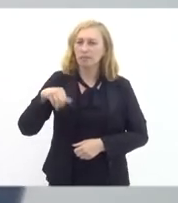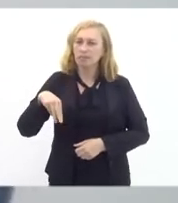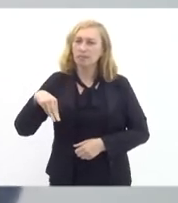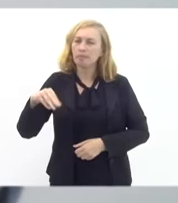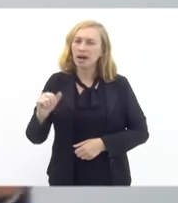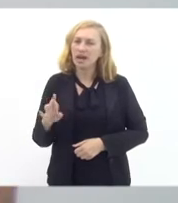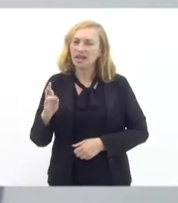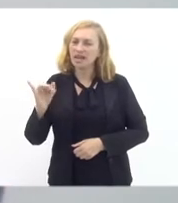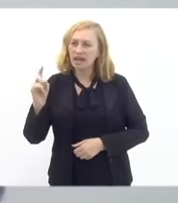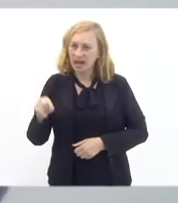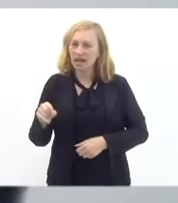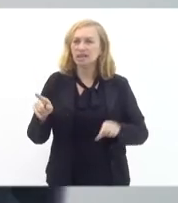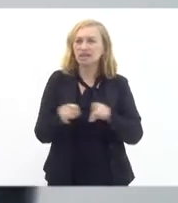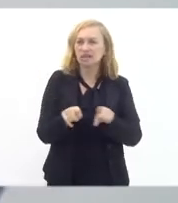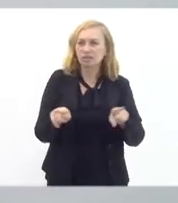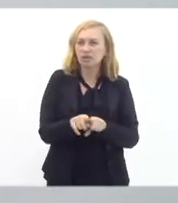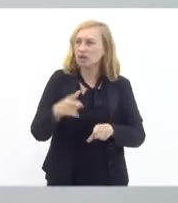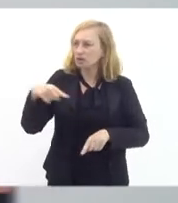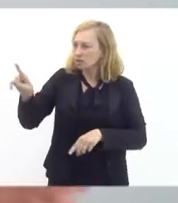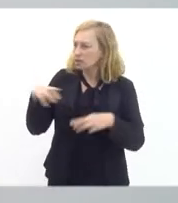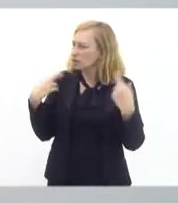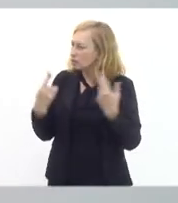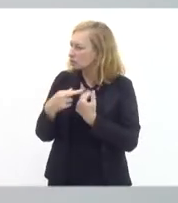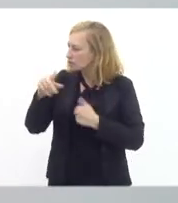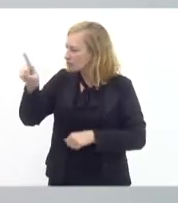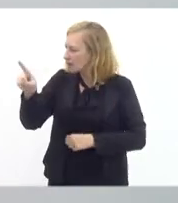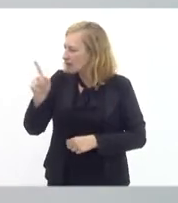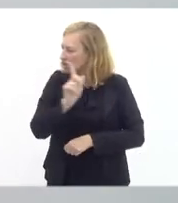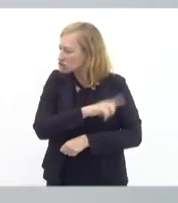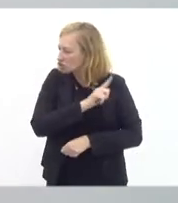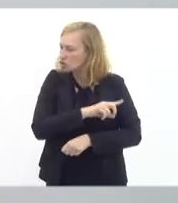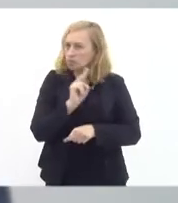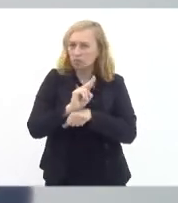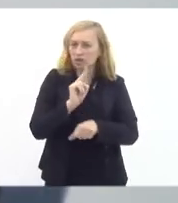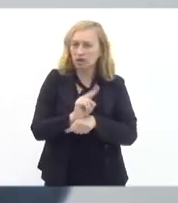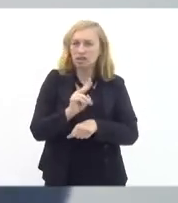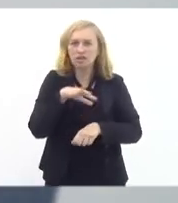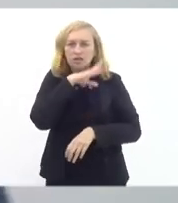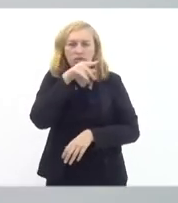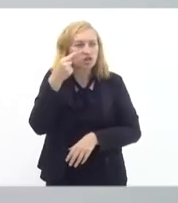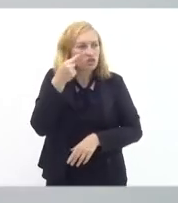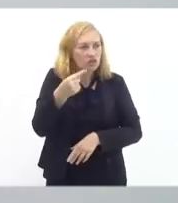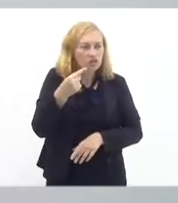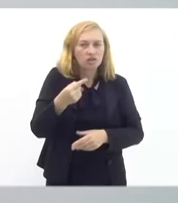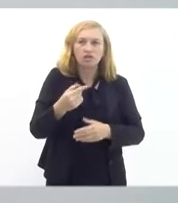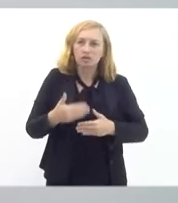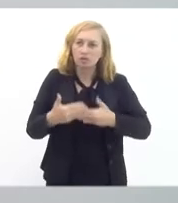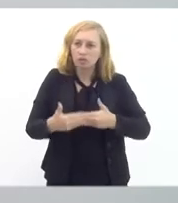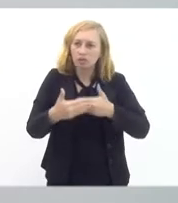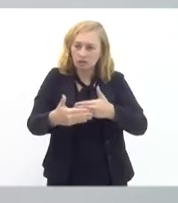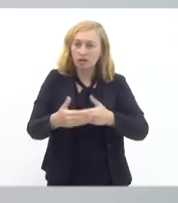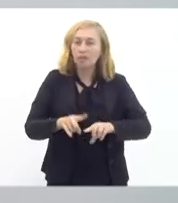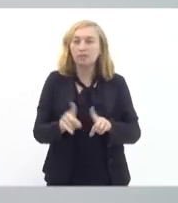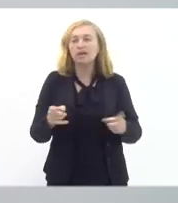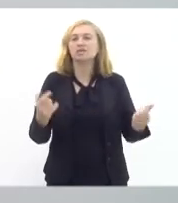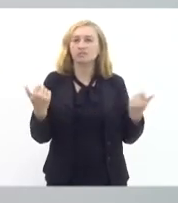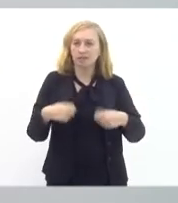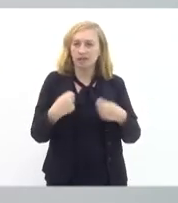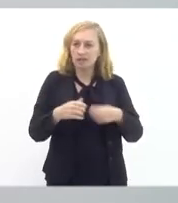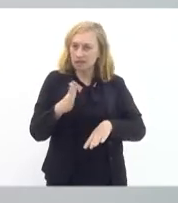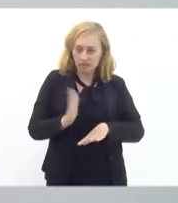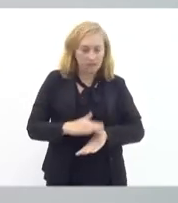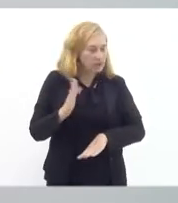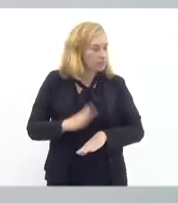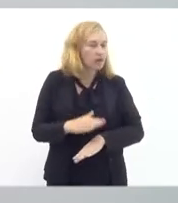gente reuniu lá na coordenação dos gestores de proteção animal, a gente viu que a gente tem feito alguns avanços, mas precisa de